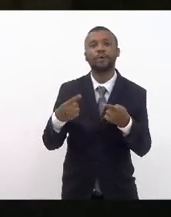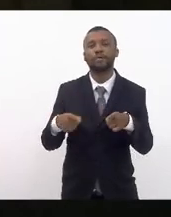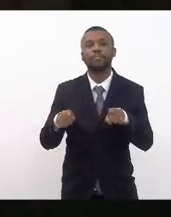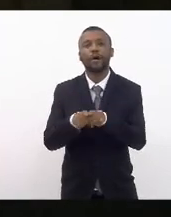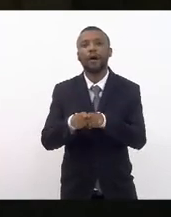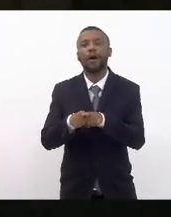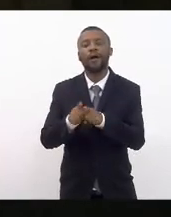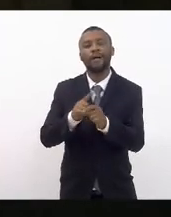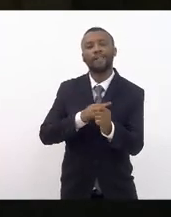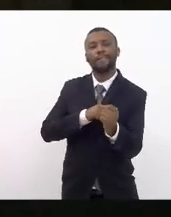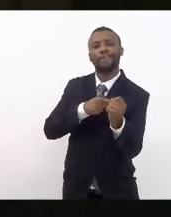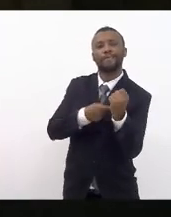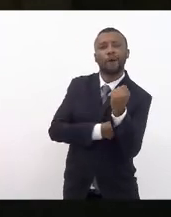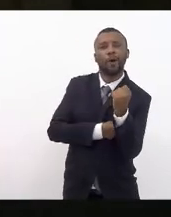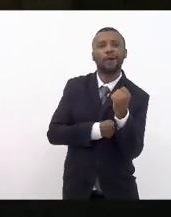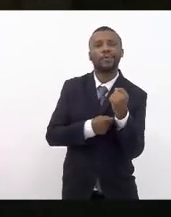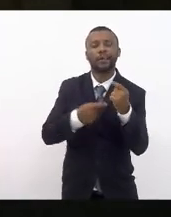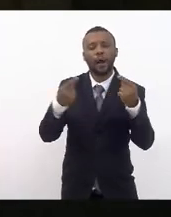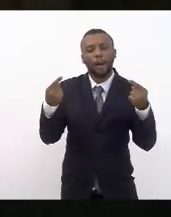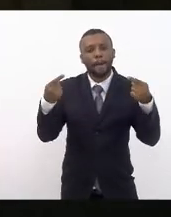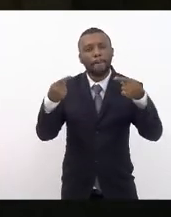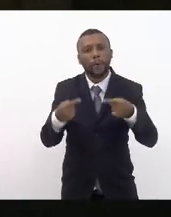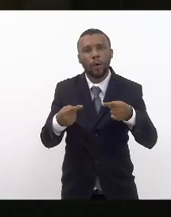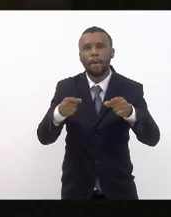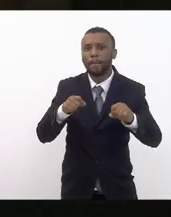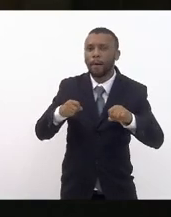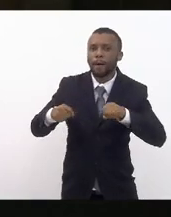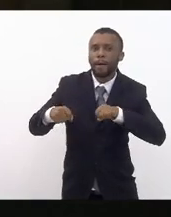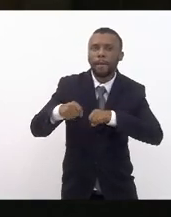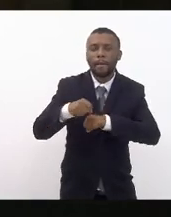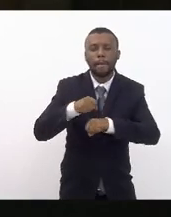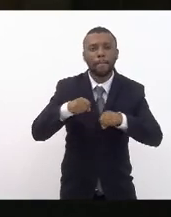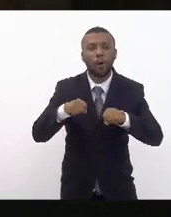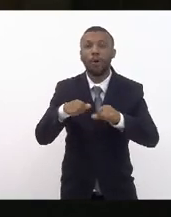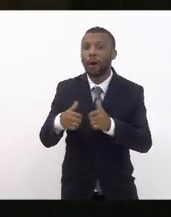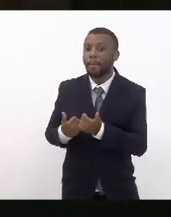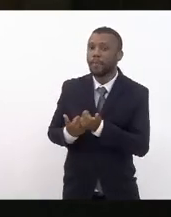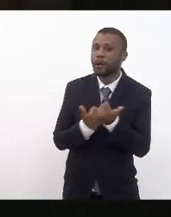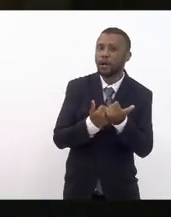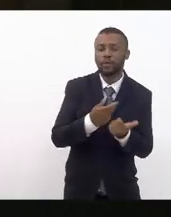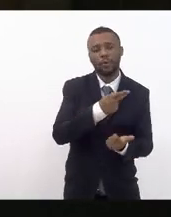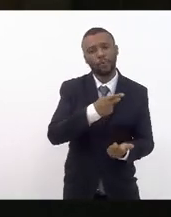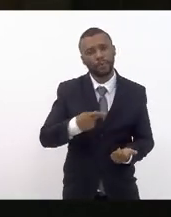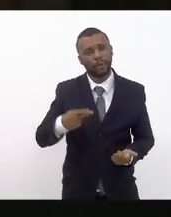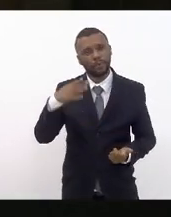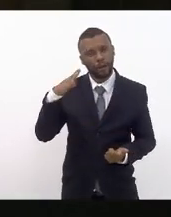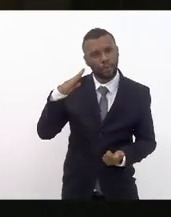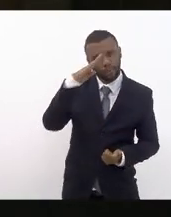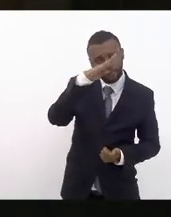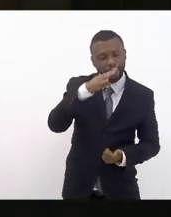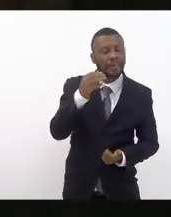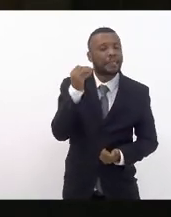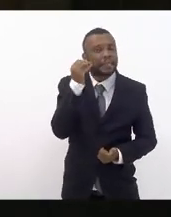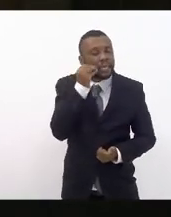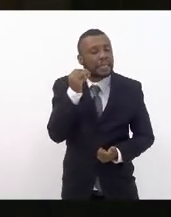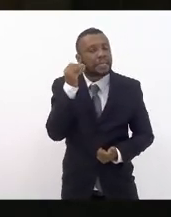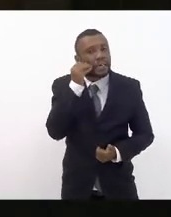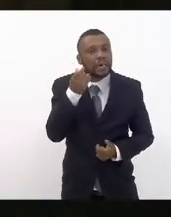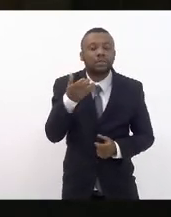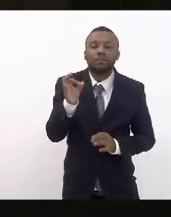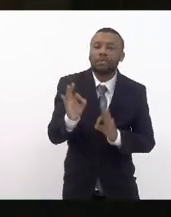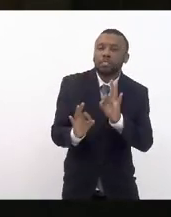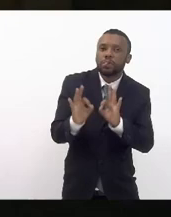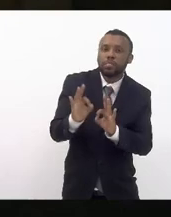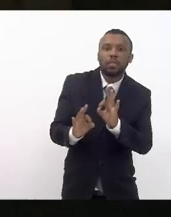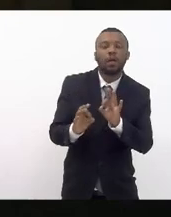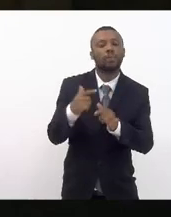é, às trincheiras do nosso presidente Jair Bolsonaro, que vem tentando